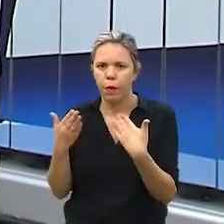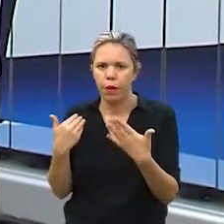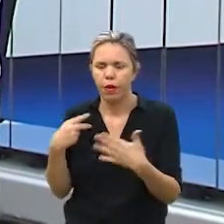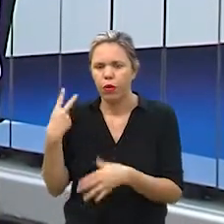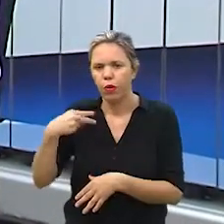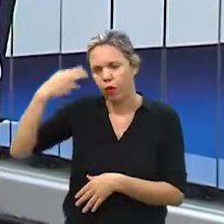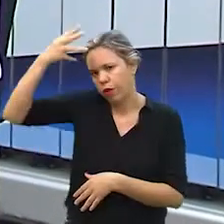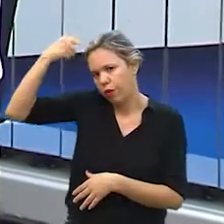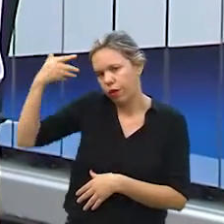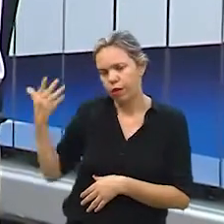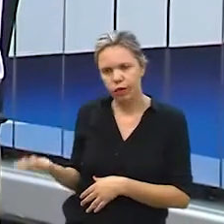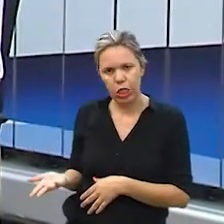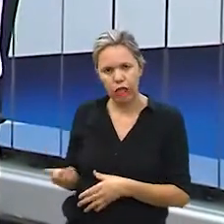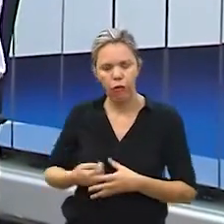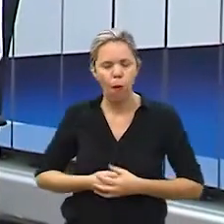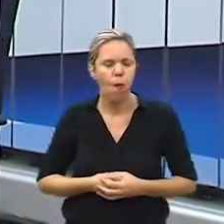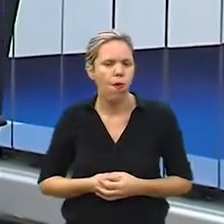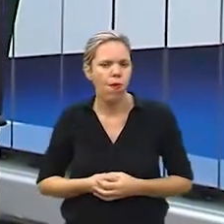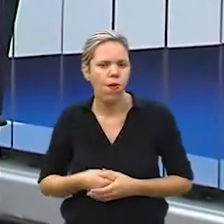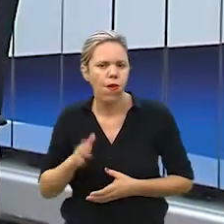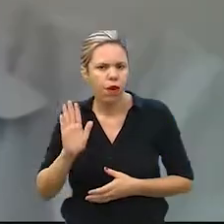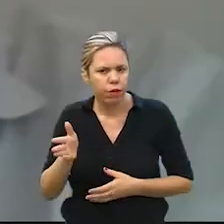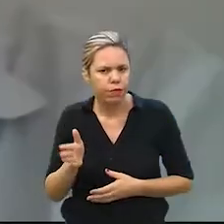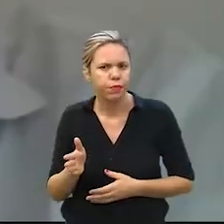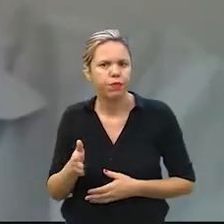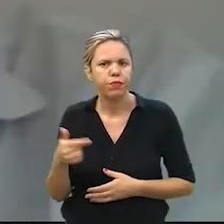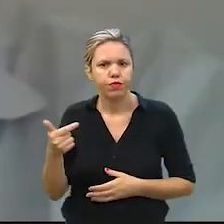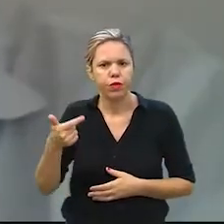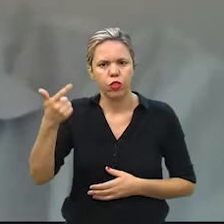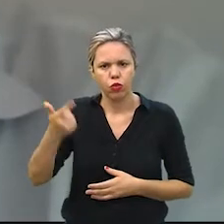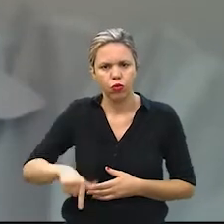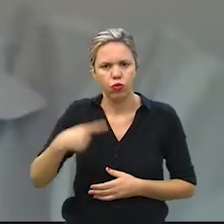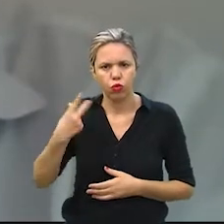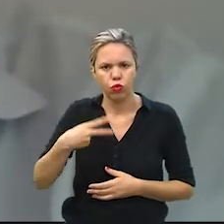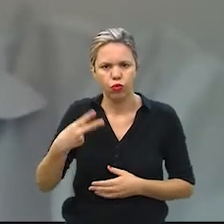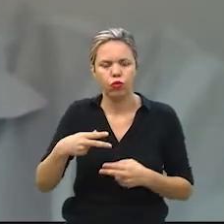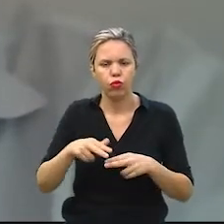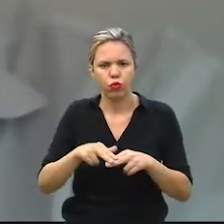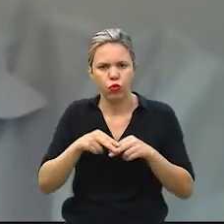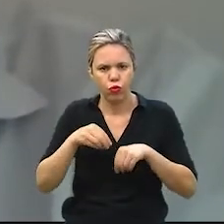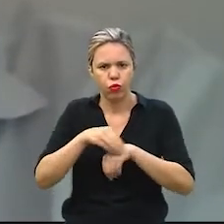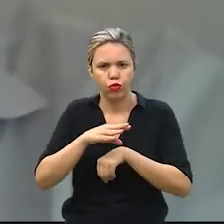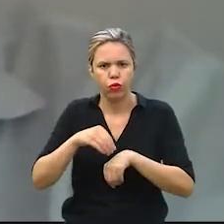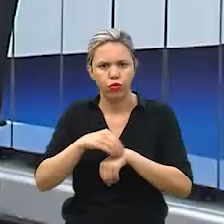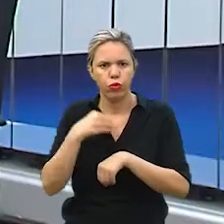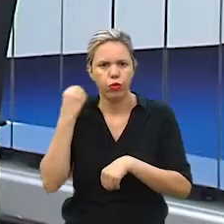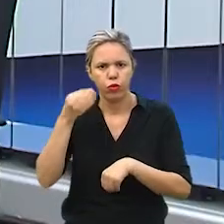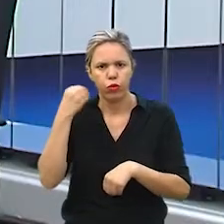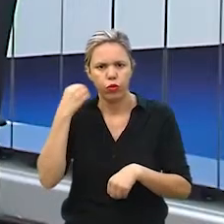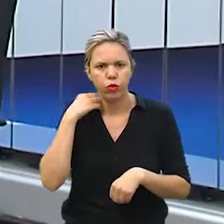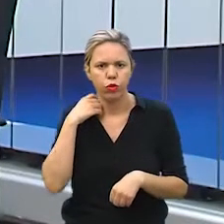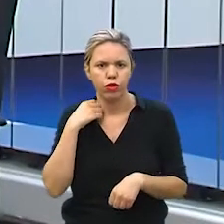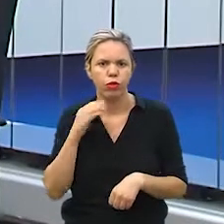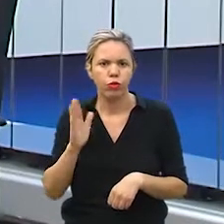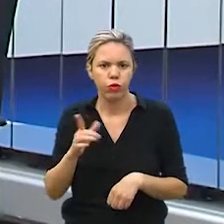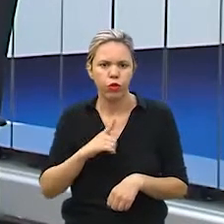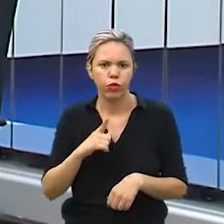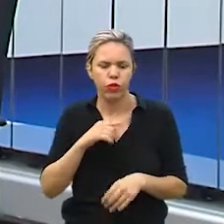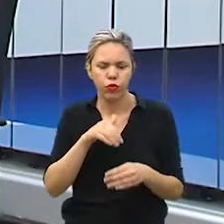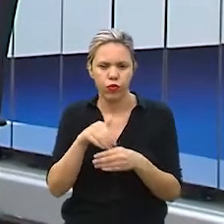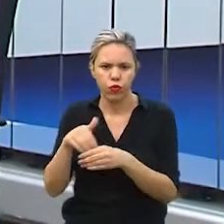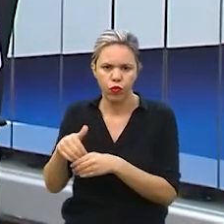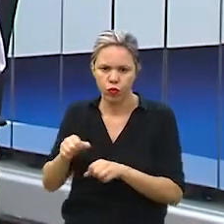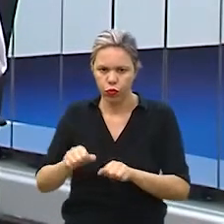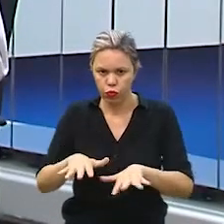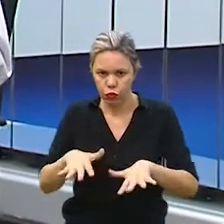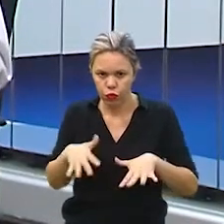o vereador Rodrigo da Farmadic, que já está no segundo mandato, portanto vai nos trazer a experiência de já ter votado